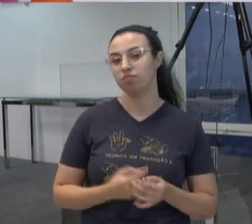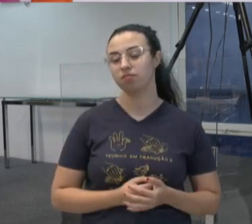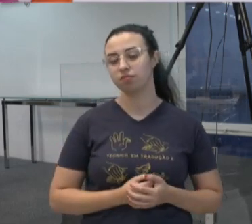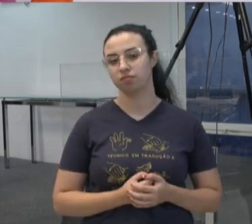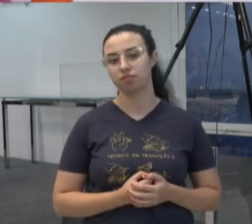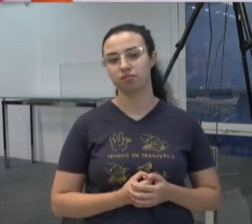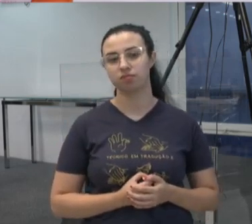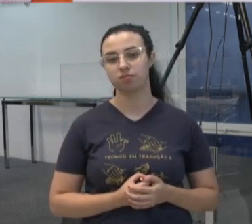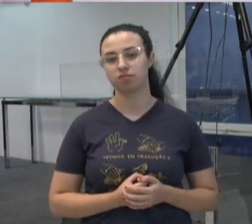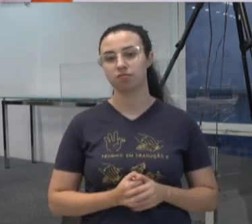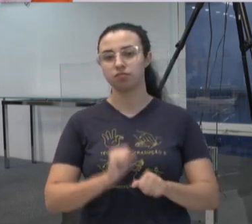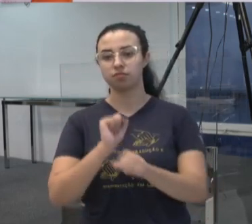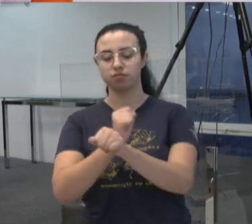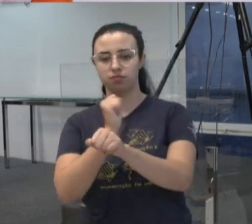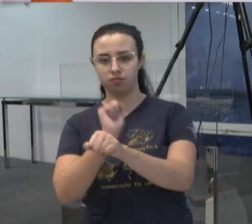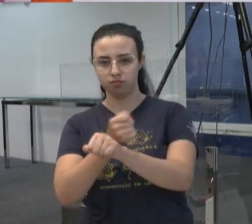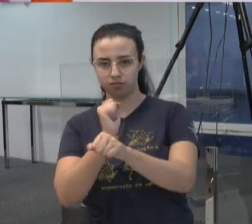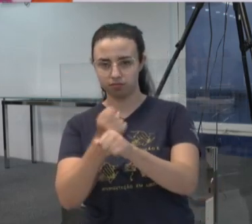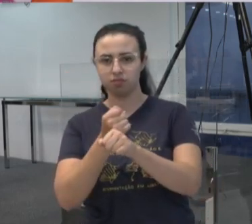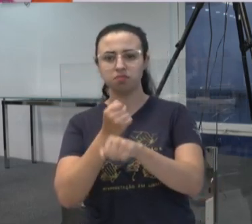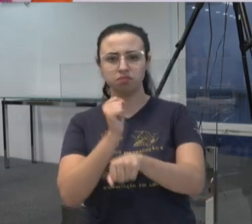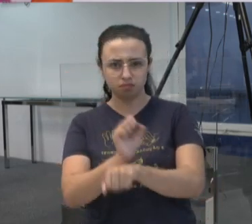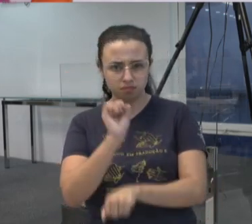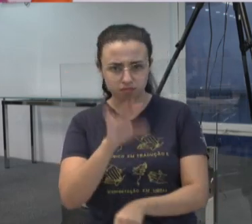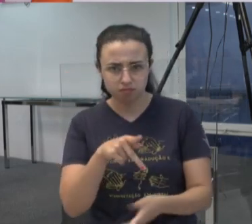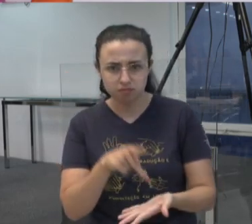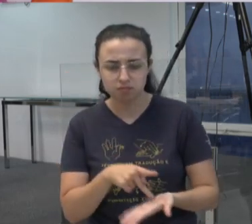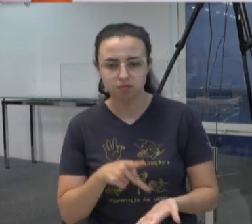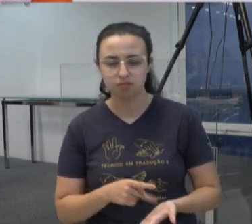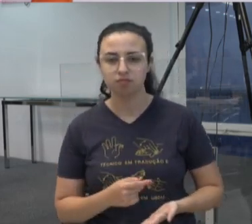casa? A obra lá parou mesmo, tem uma semana e meia parou.